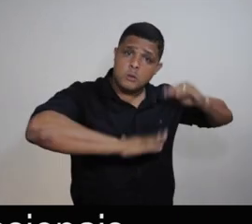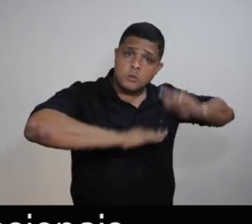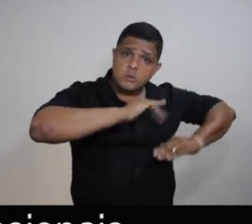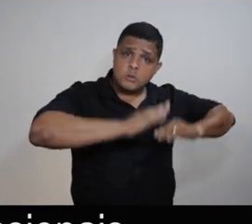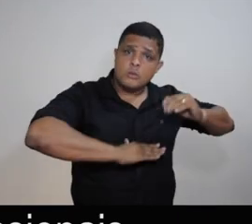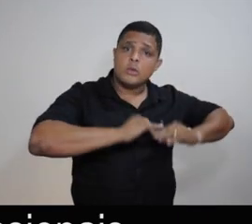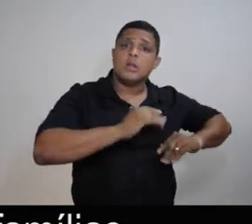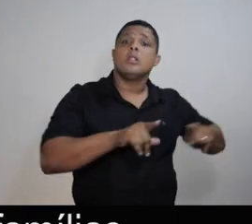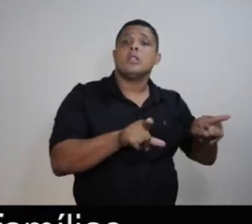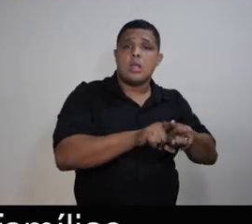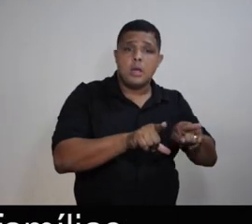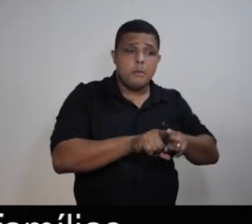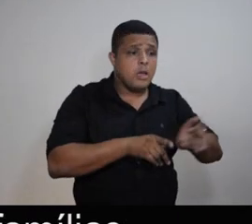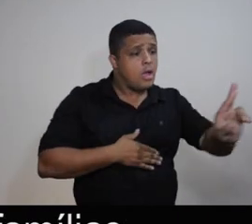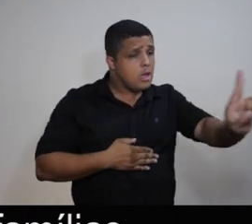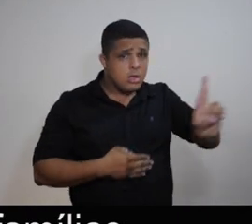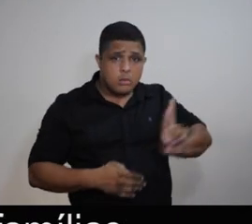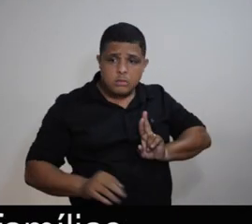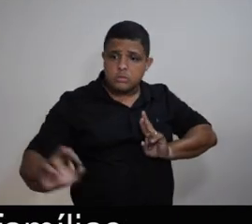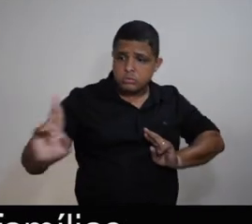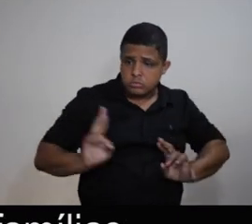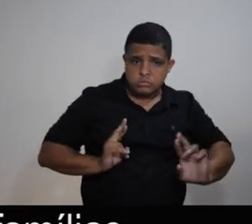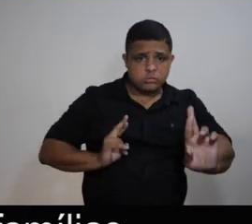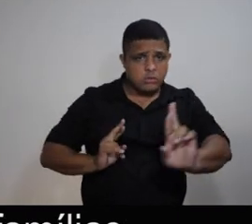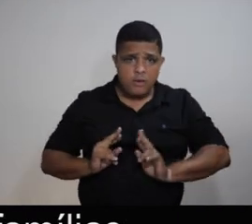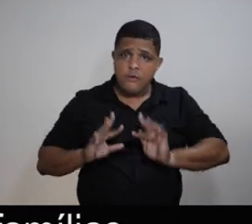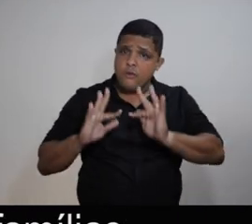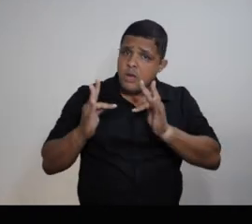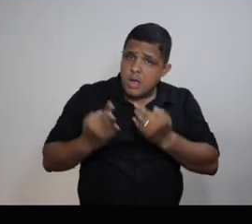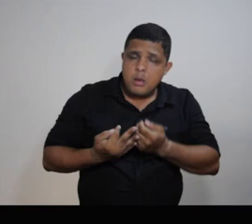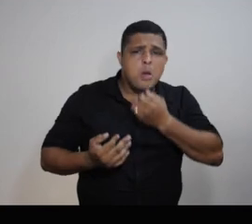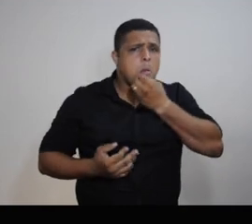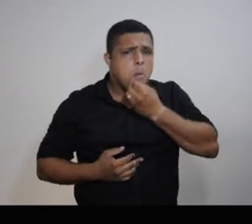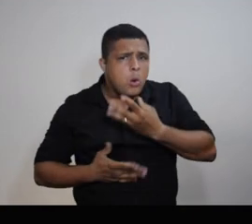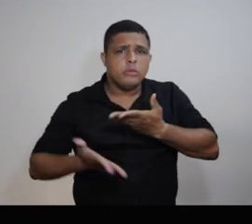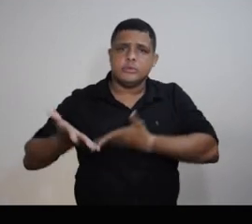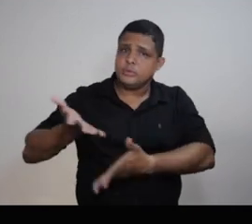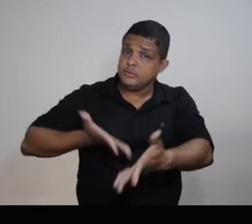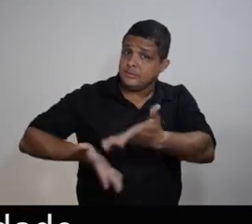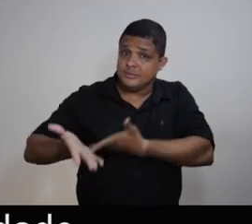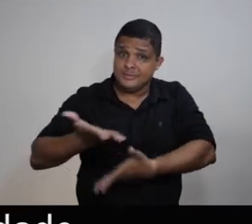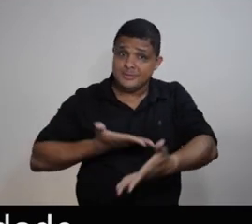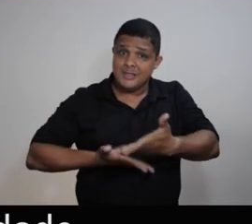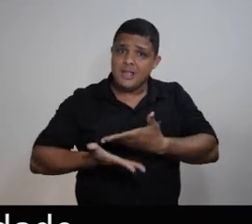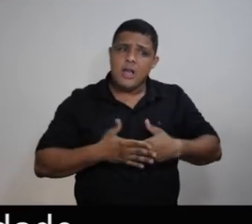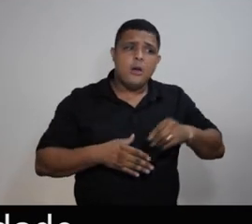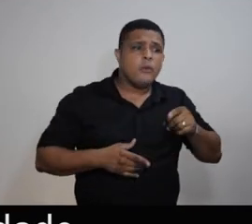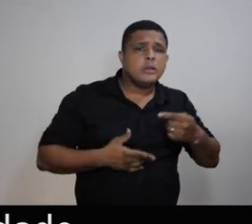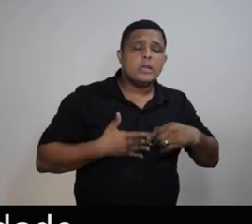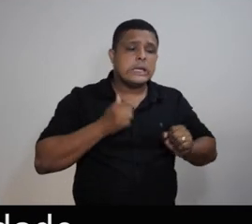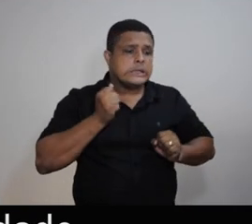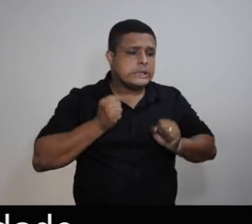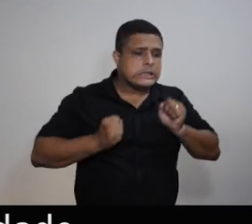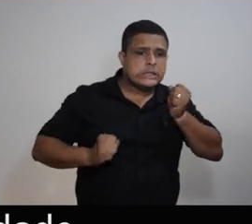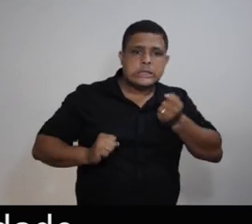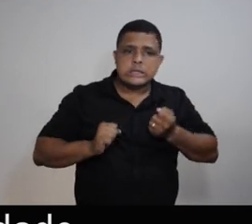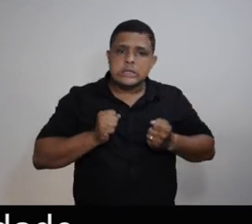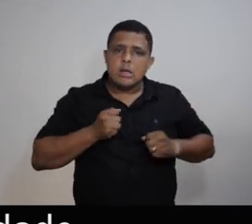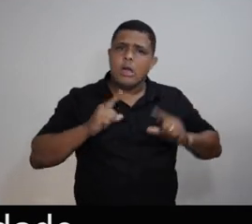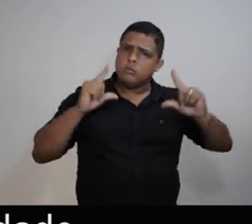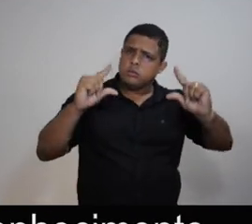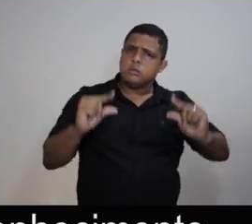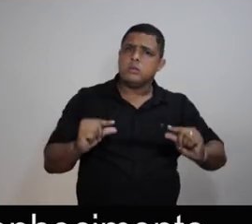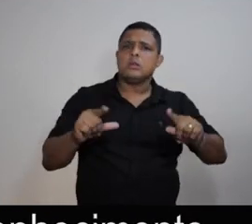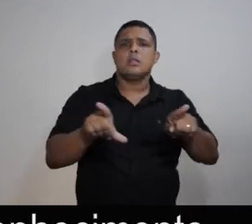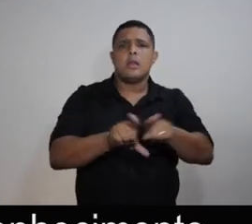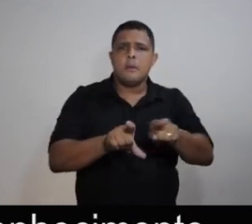desses profissionais, como também tem respostas das próprias famílias. E essa dinâmica é muito interessante, porque você diminui um pouco a